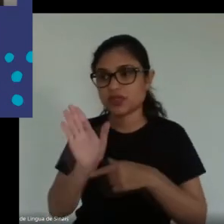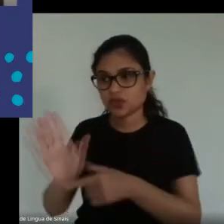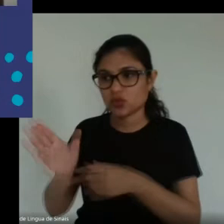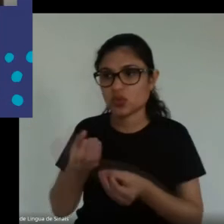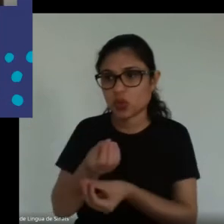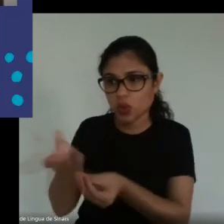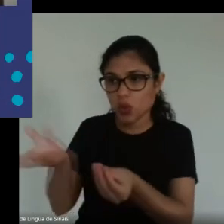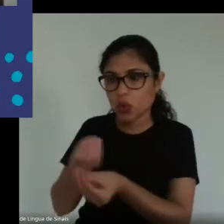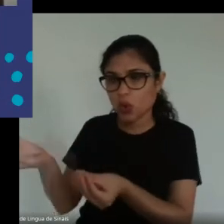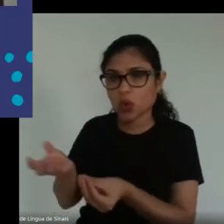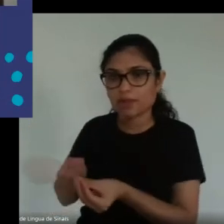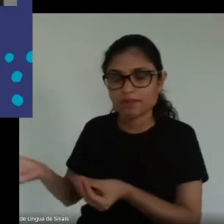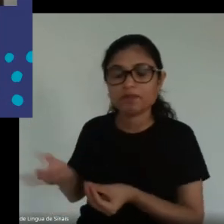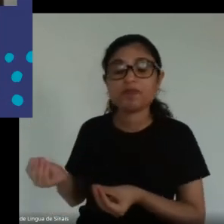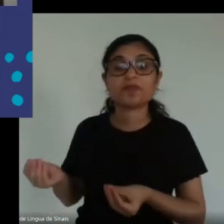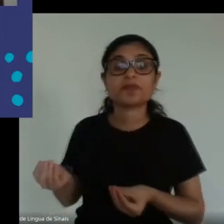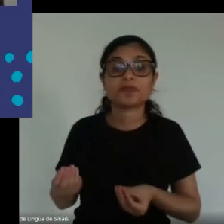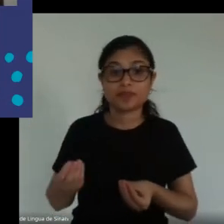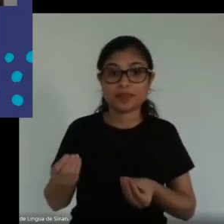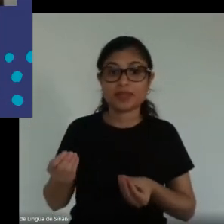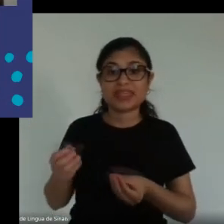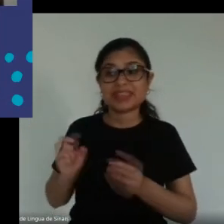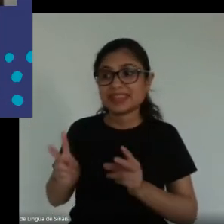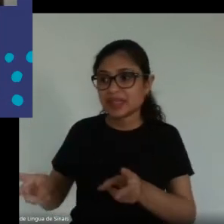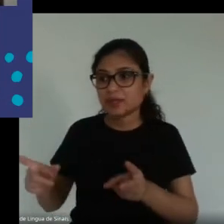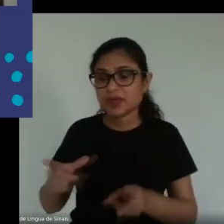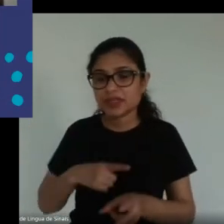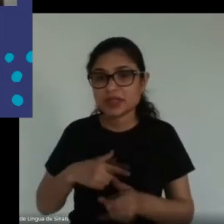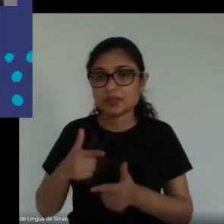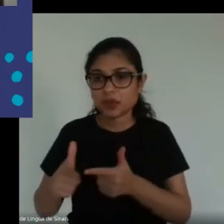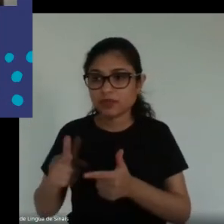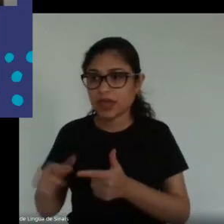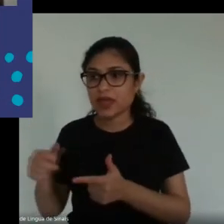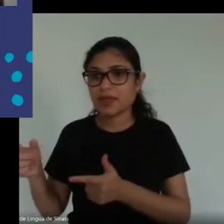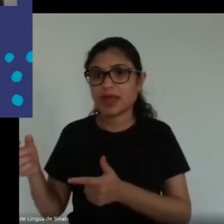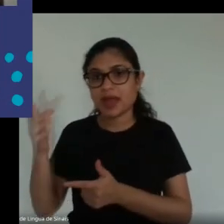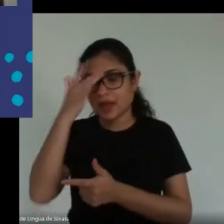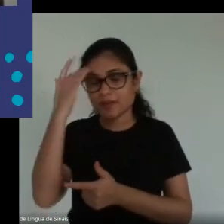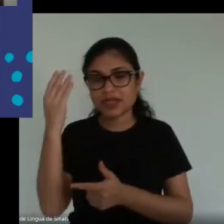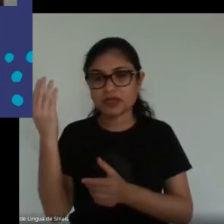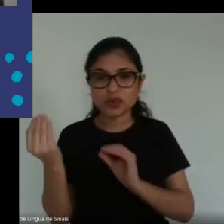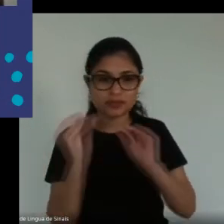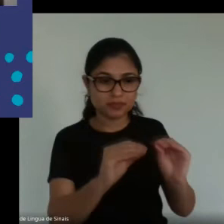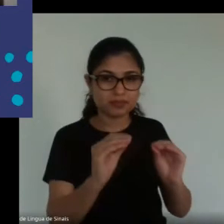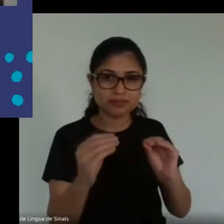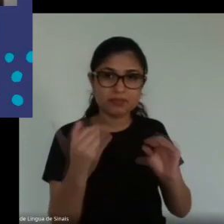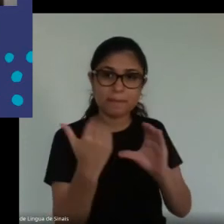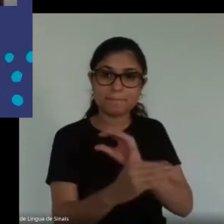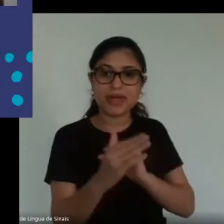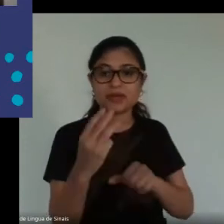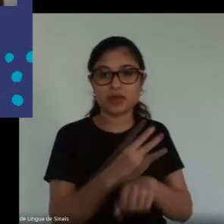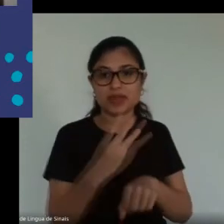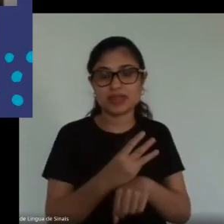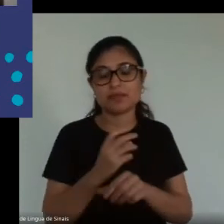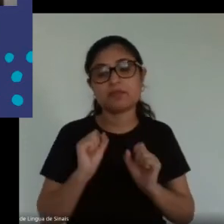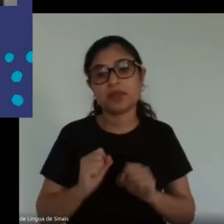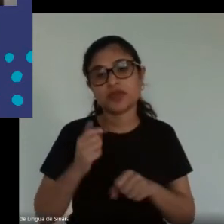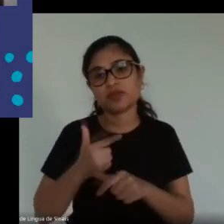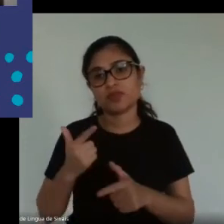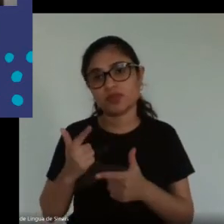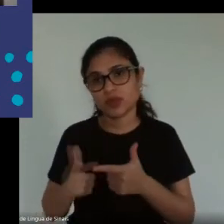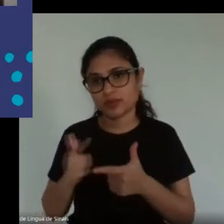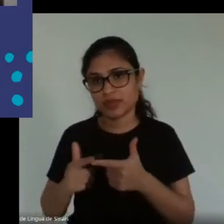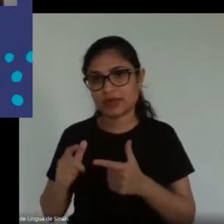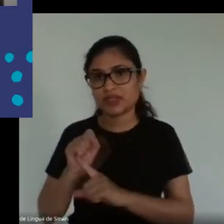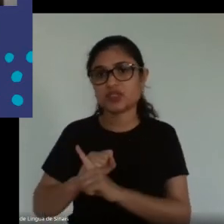diretamente no WhatsApp, que assim que elas, toda vez que elas têm problema, é lá que elas colocam, seja problemas de ordem social,